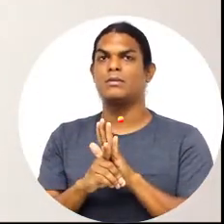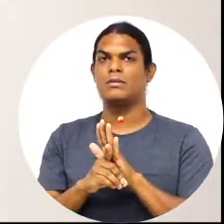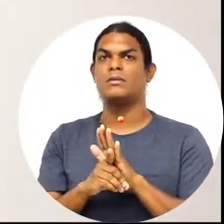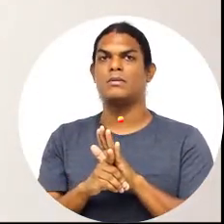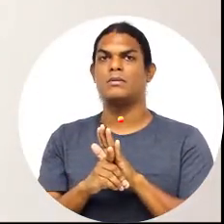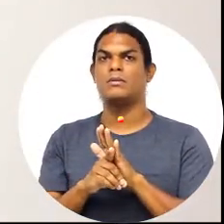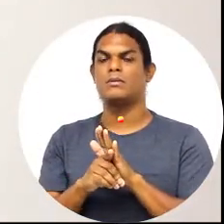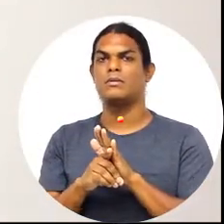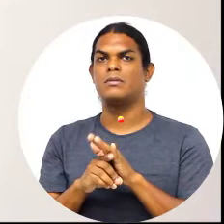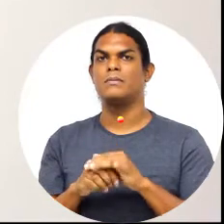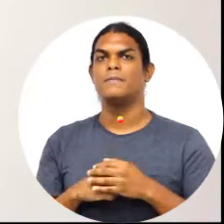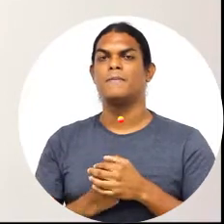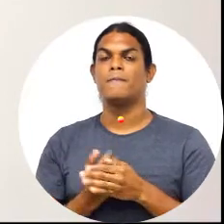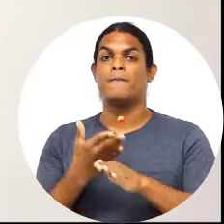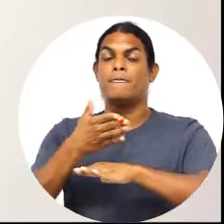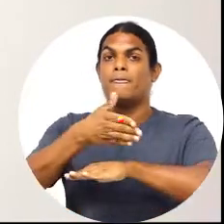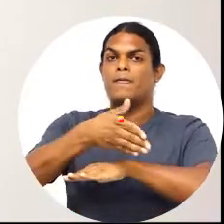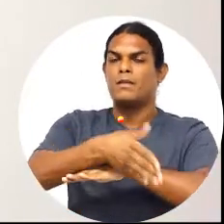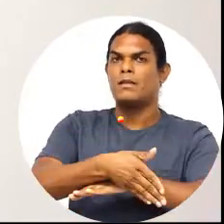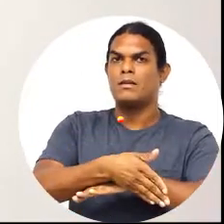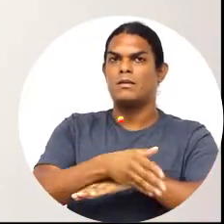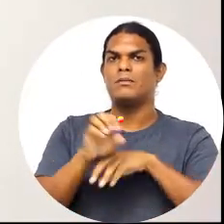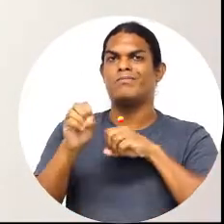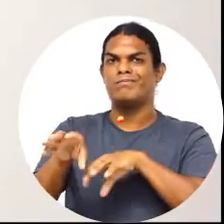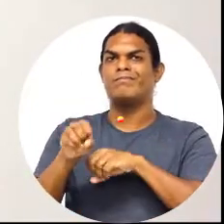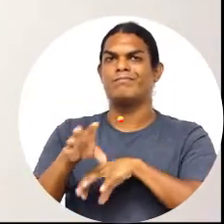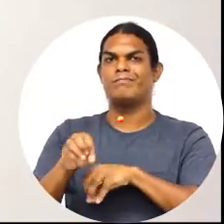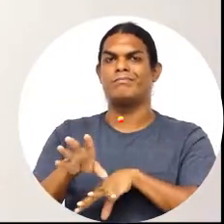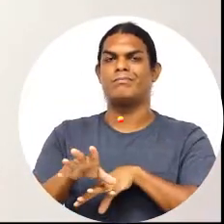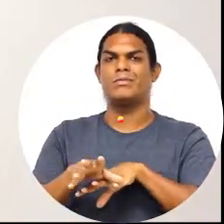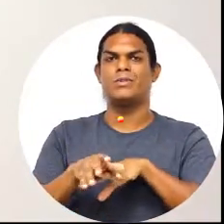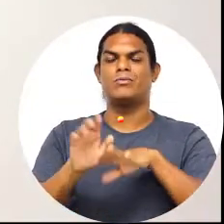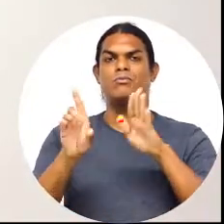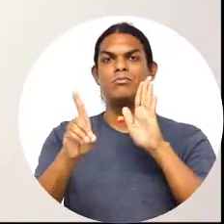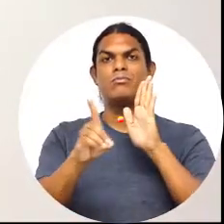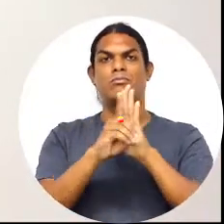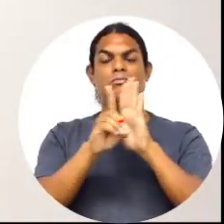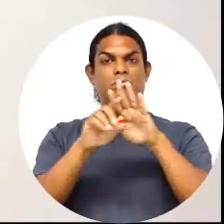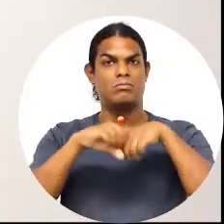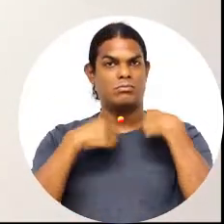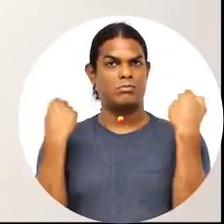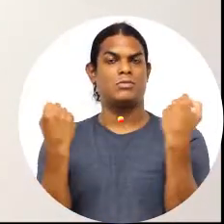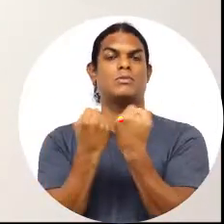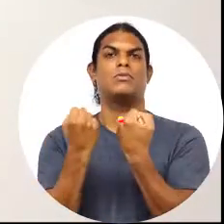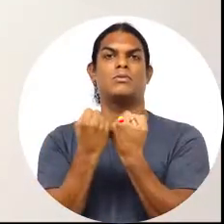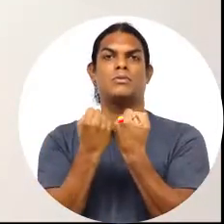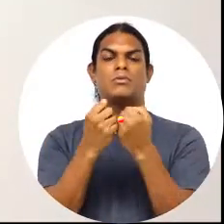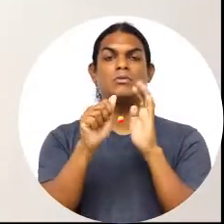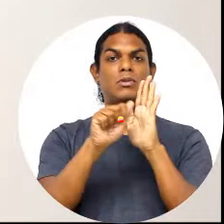ingresso da educação na seara dos direitos sociais, previstos no artigo